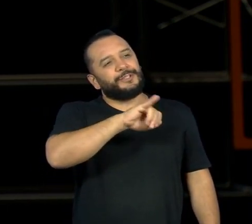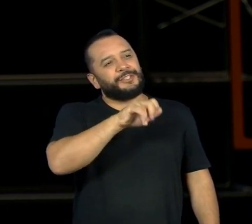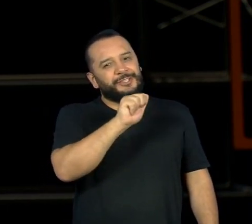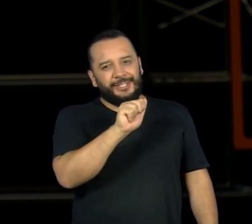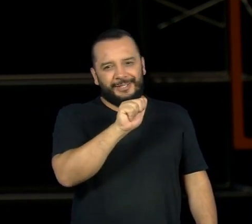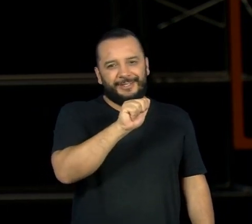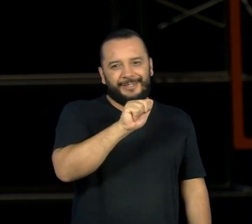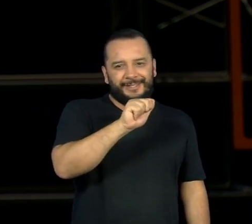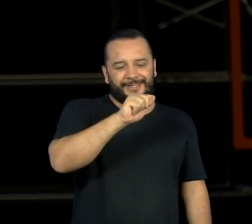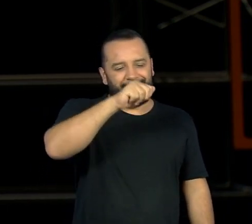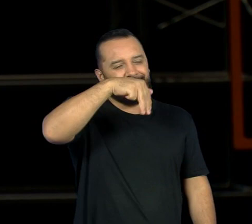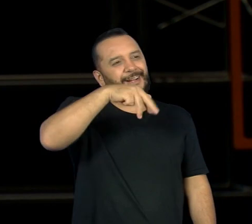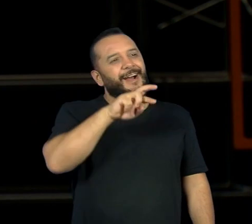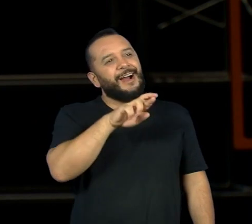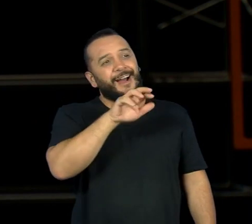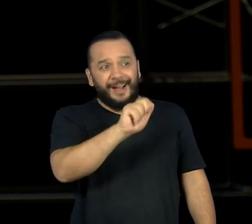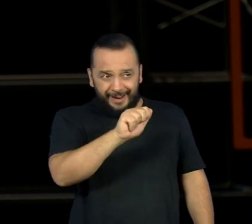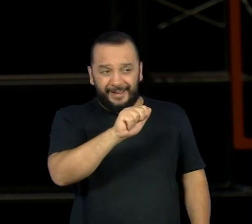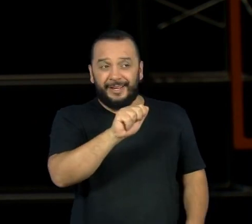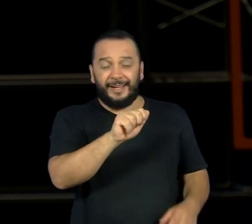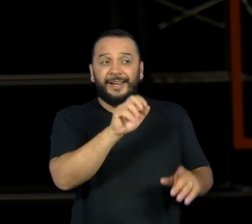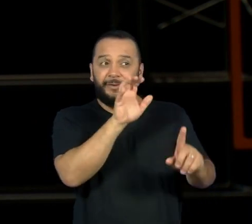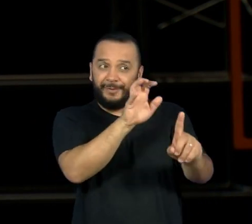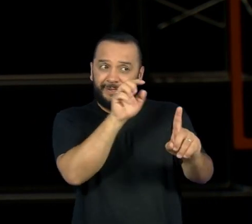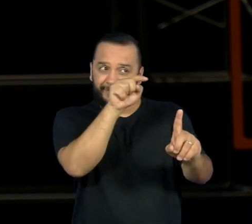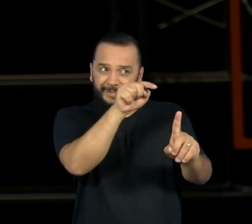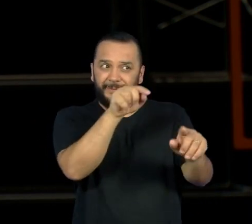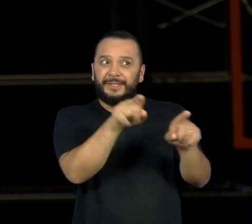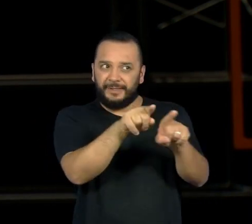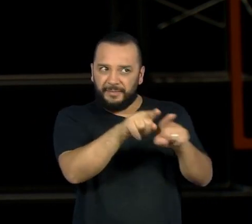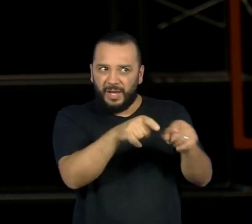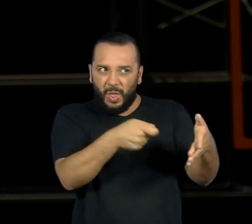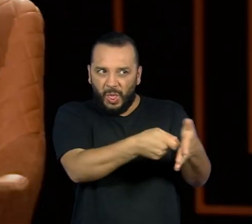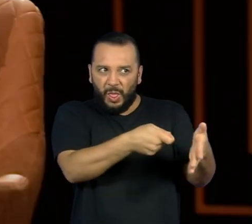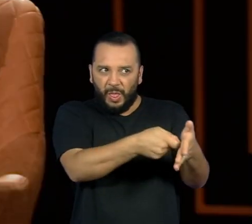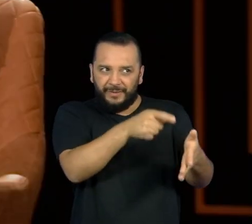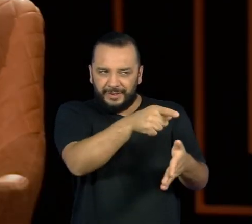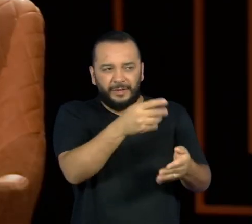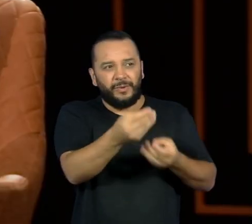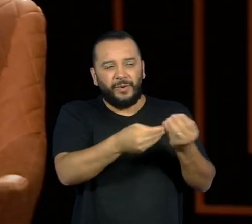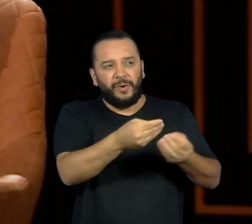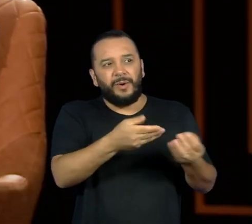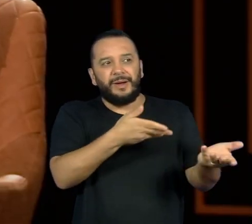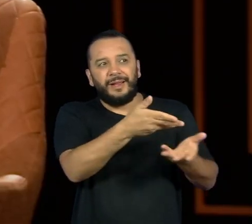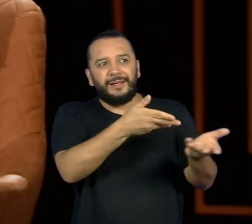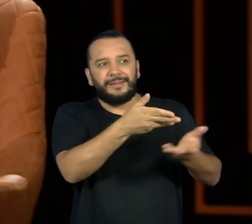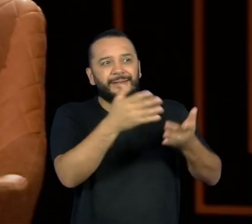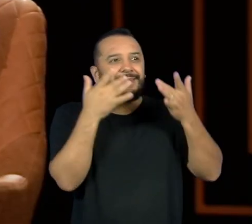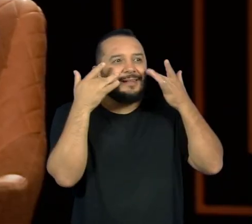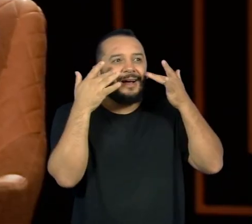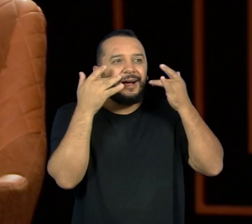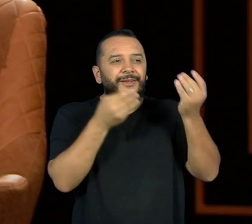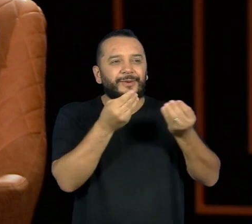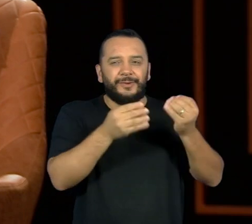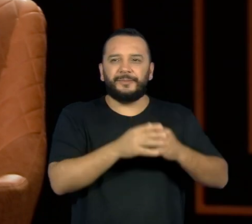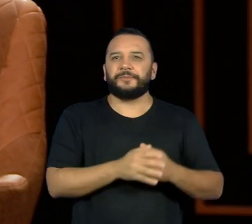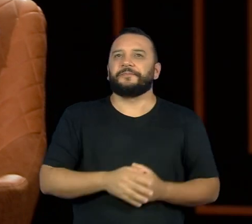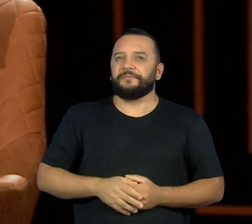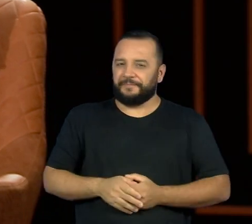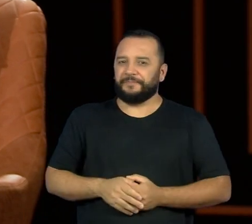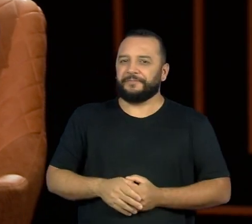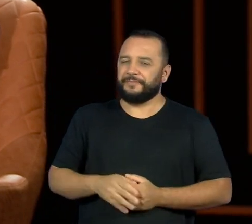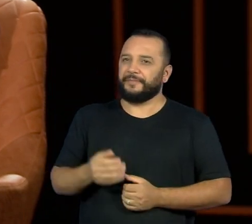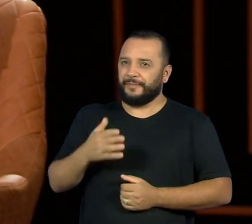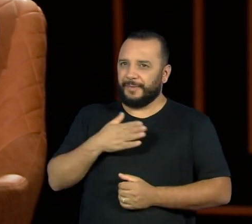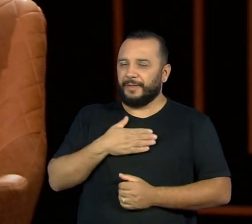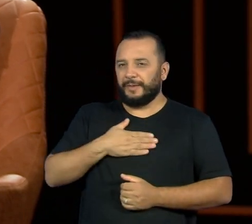né? Como é que era essa relação entre você e ele no teatro? Vale dizer que o tio, me